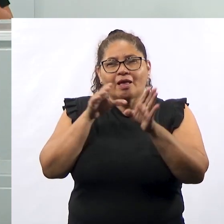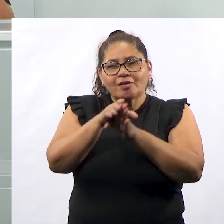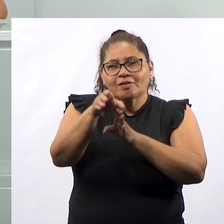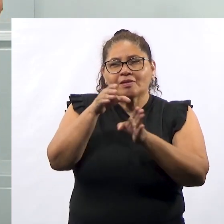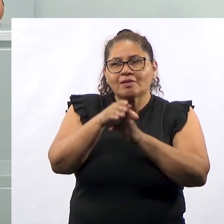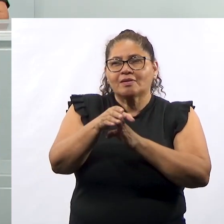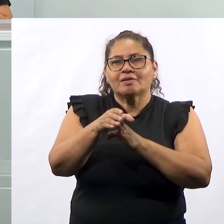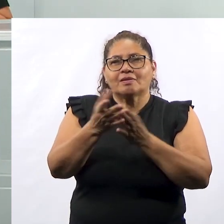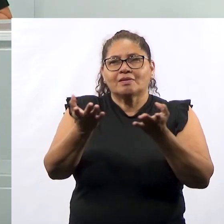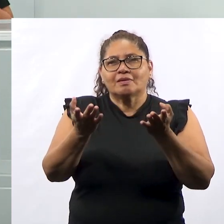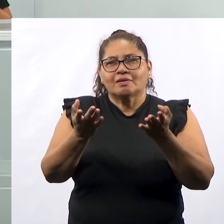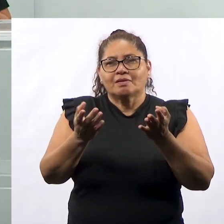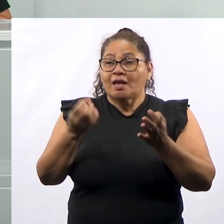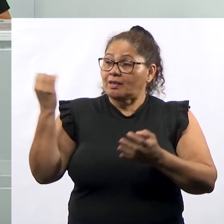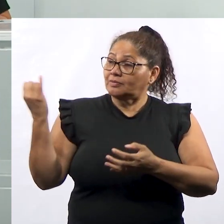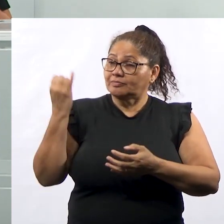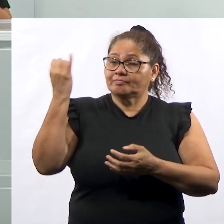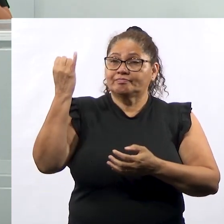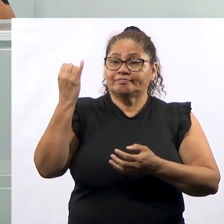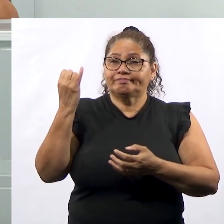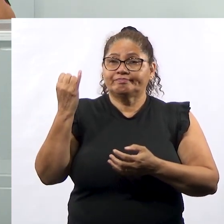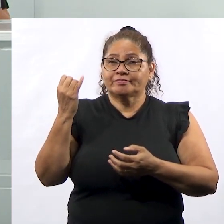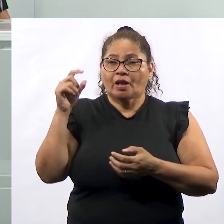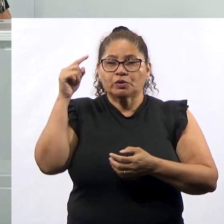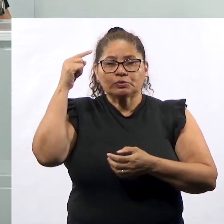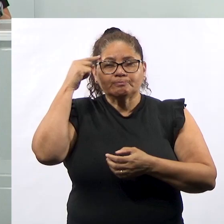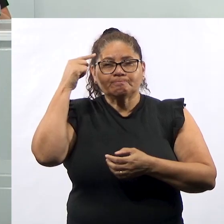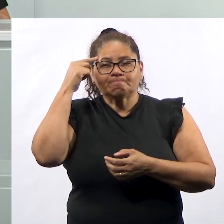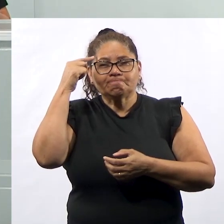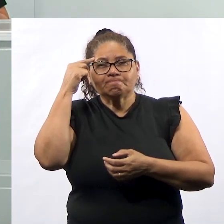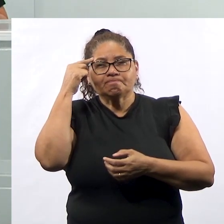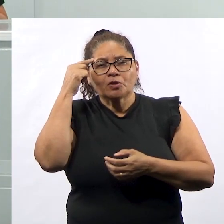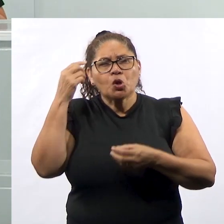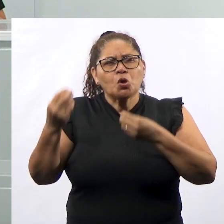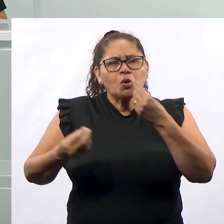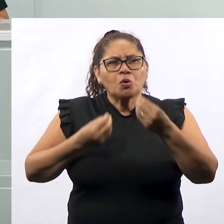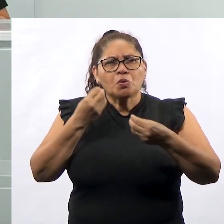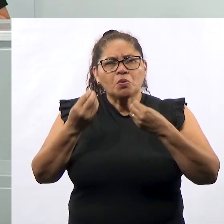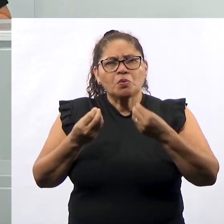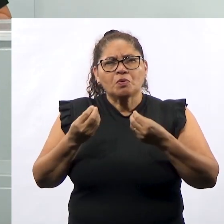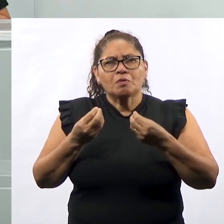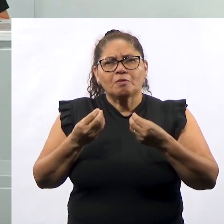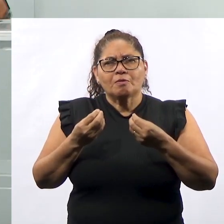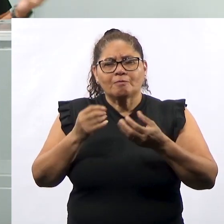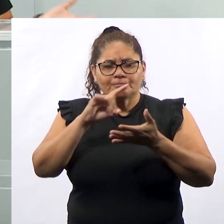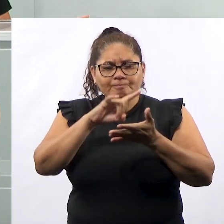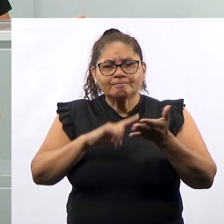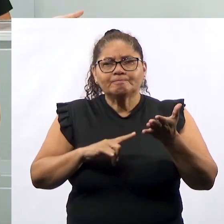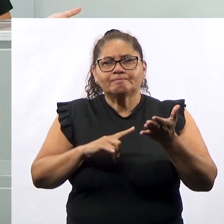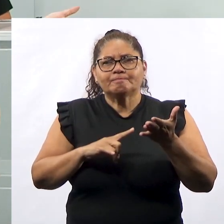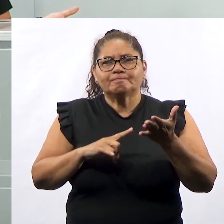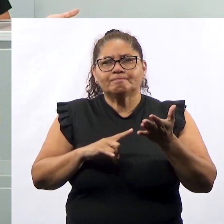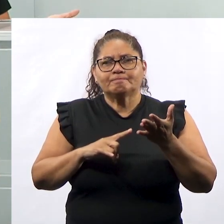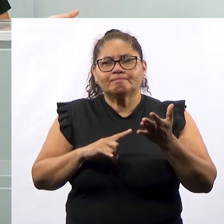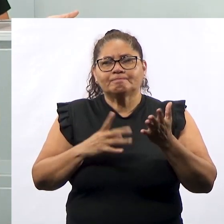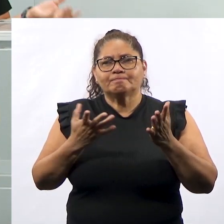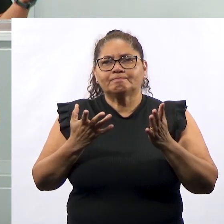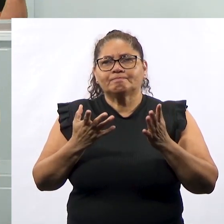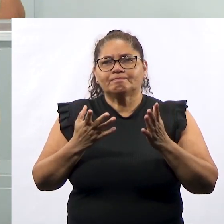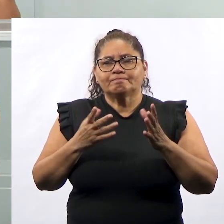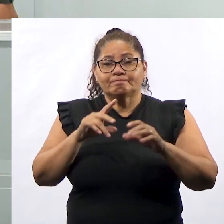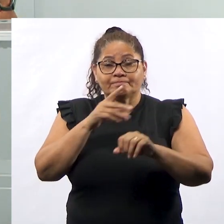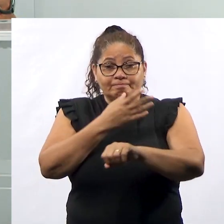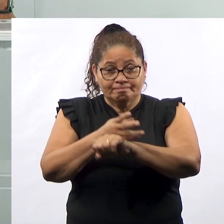conselhos locais. É importante que a gente reflita como esses documentos acabam impactando na nossa prática